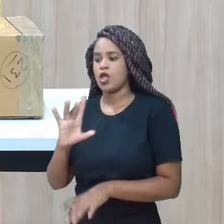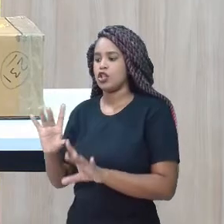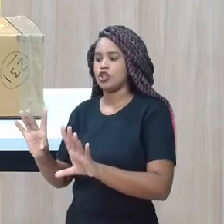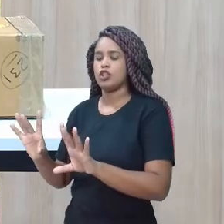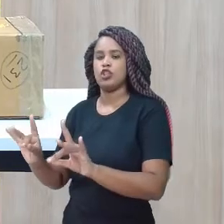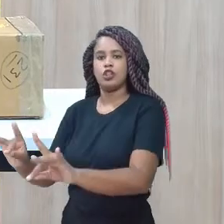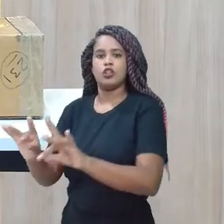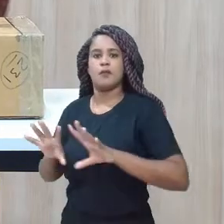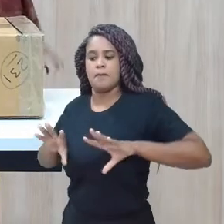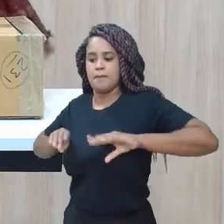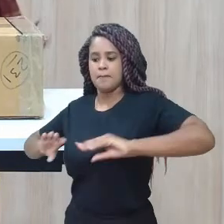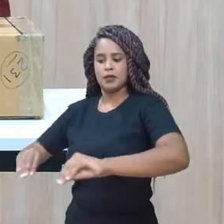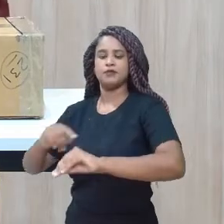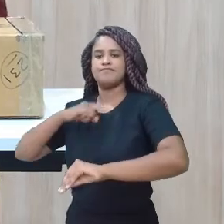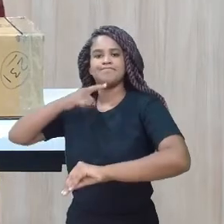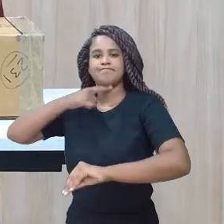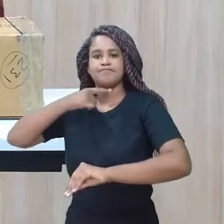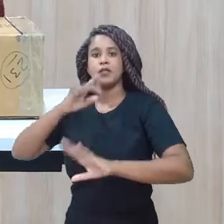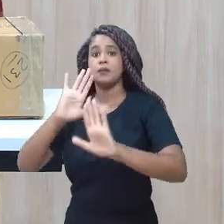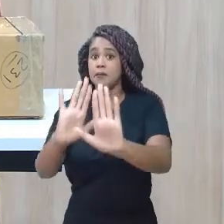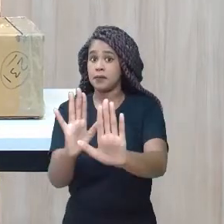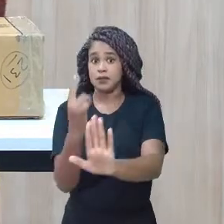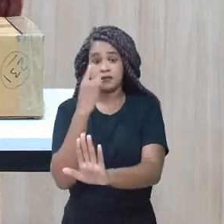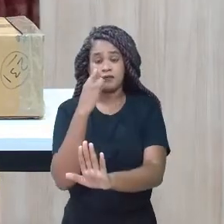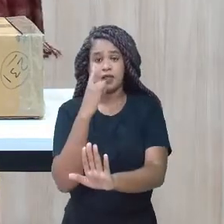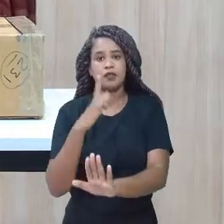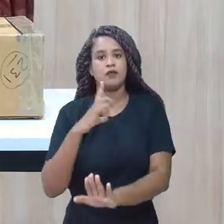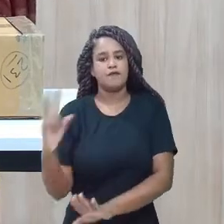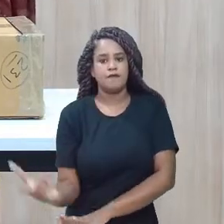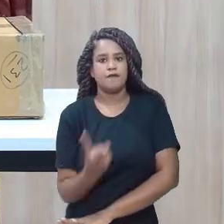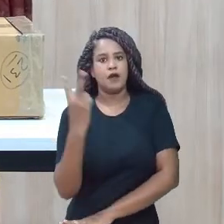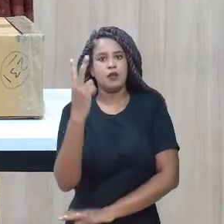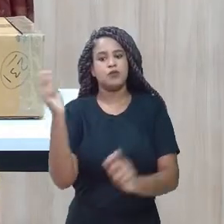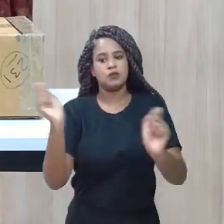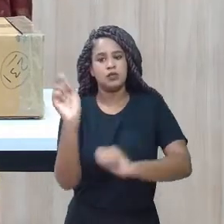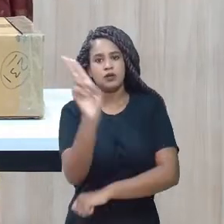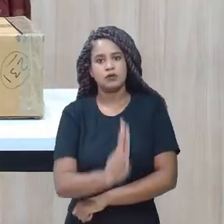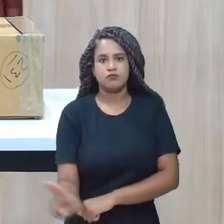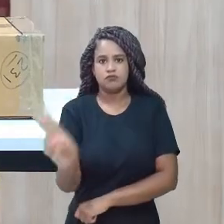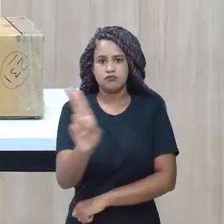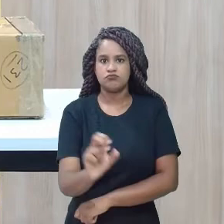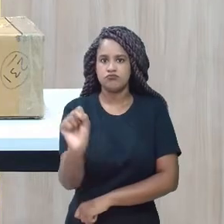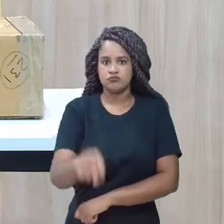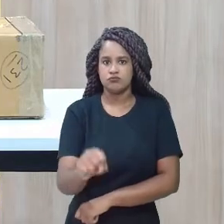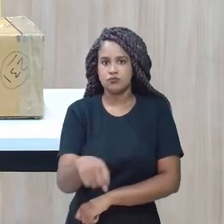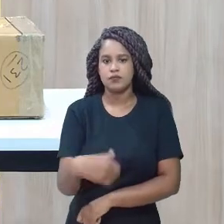pode manusear, mas usufrui, né?